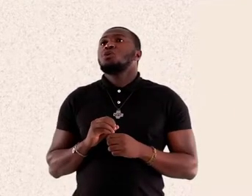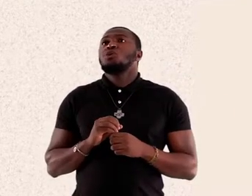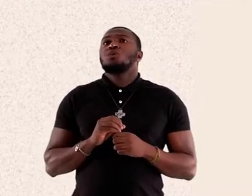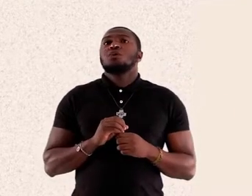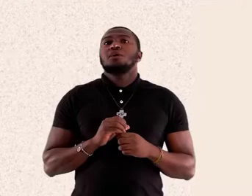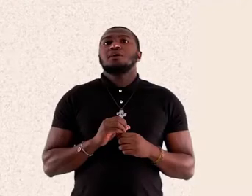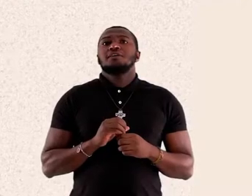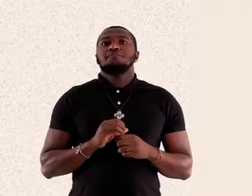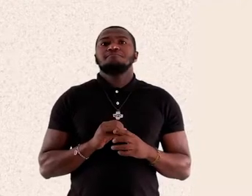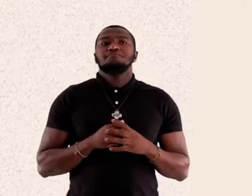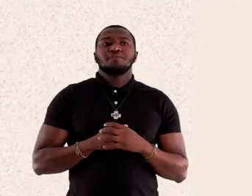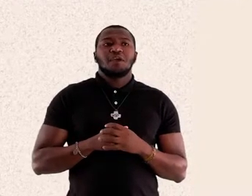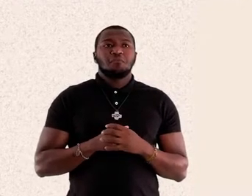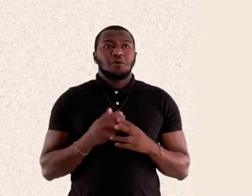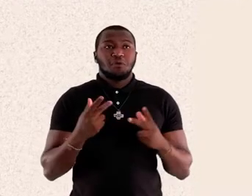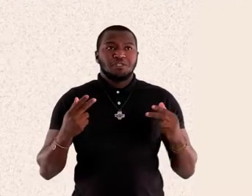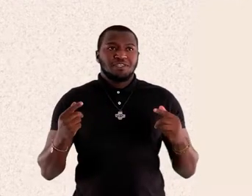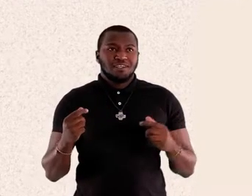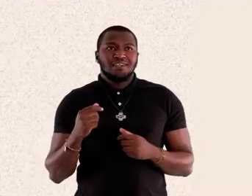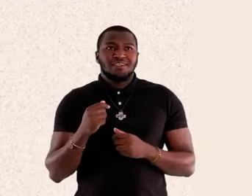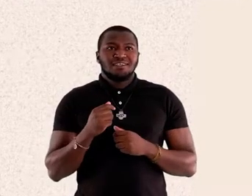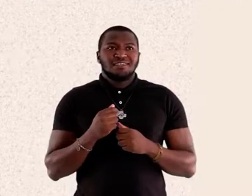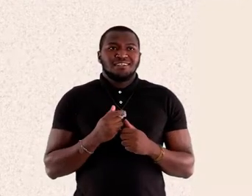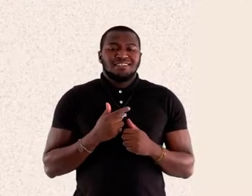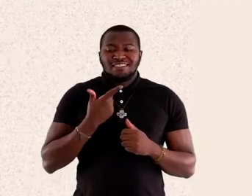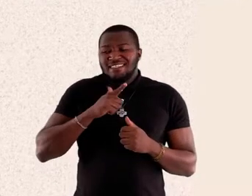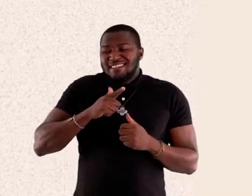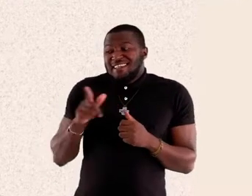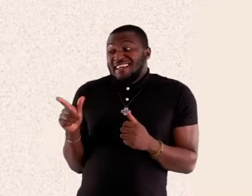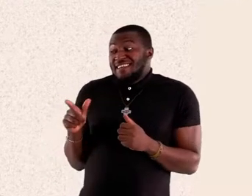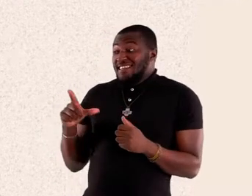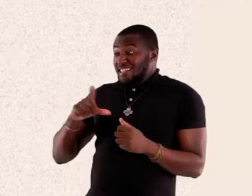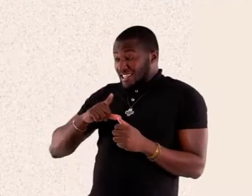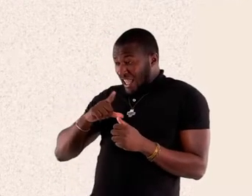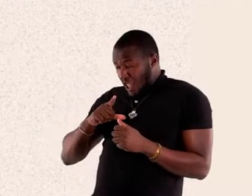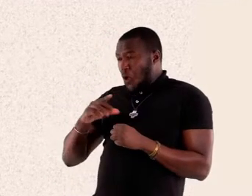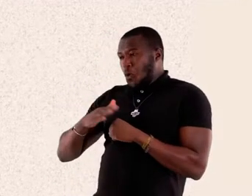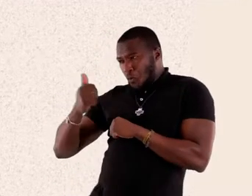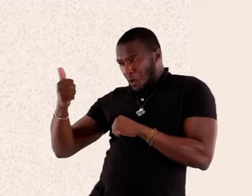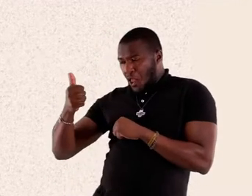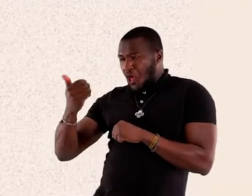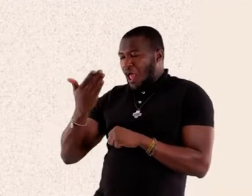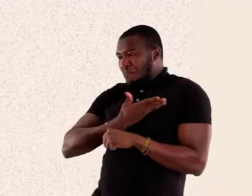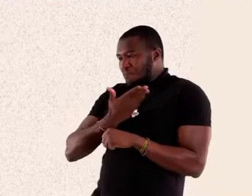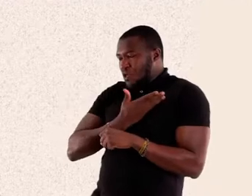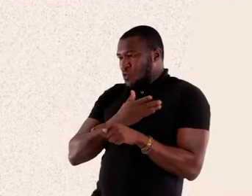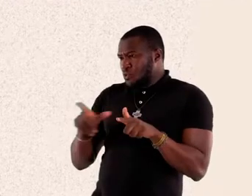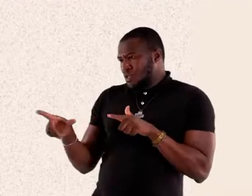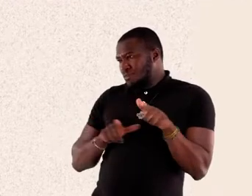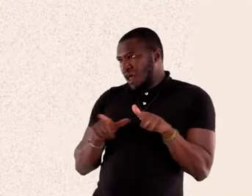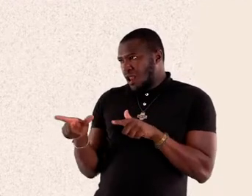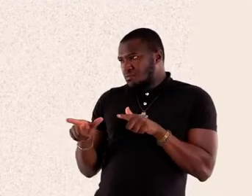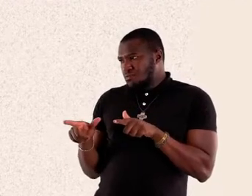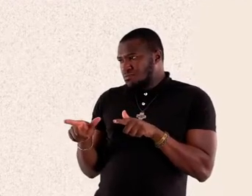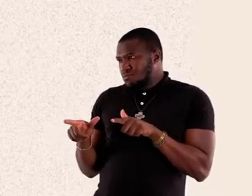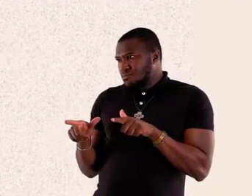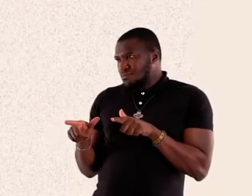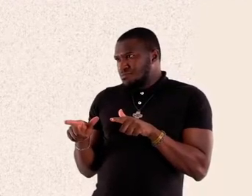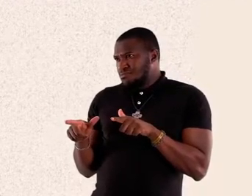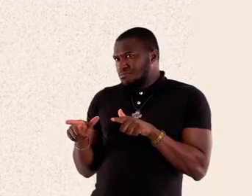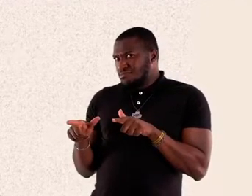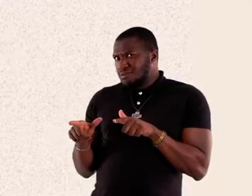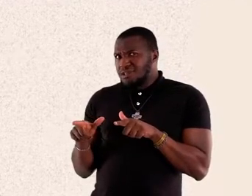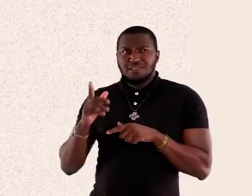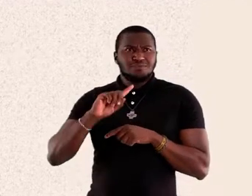como uma piada quero assim você tem um melhor amigo no trabalho e ele não sabiam muito qual que era o